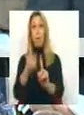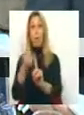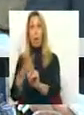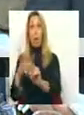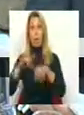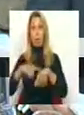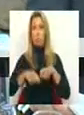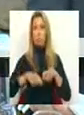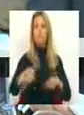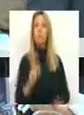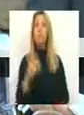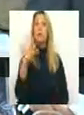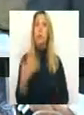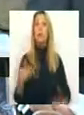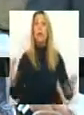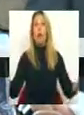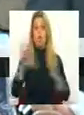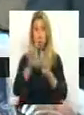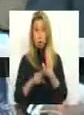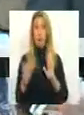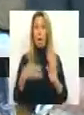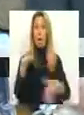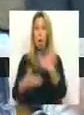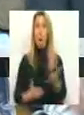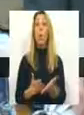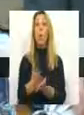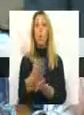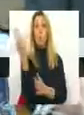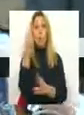em condições do comboio continuar a andar, ou seja, das unidades